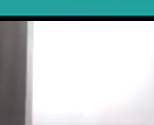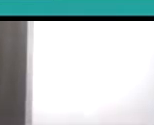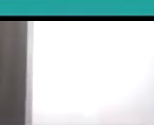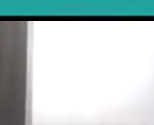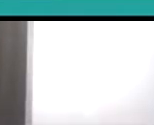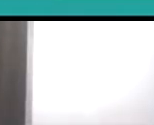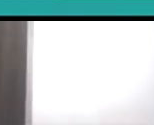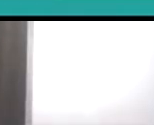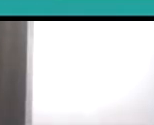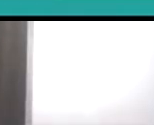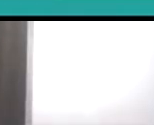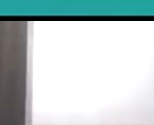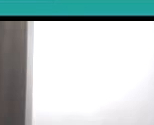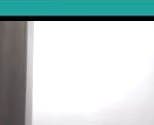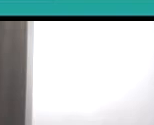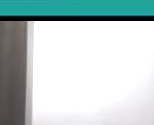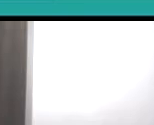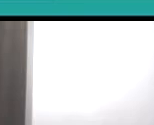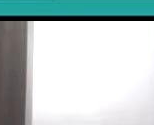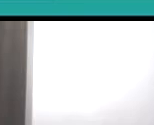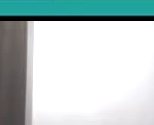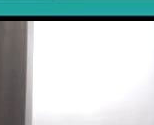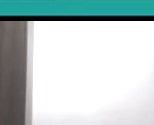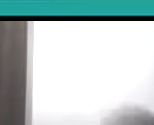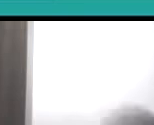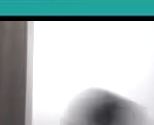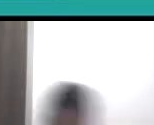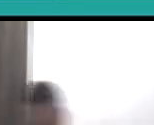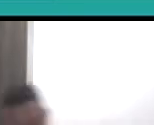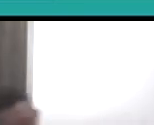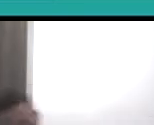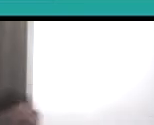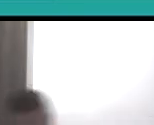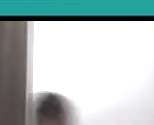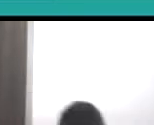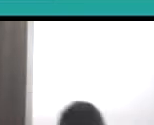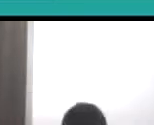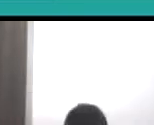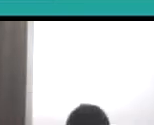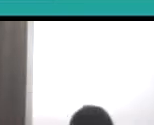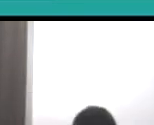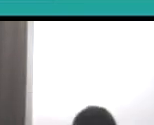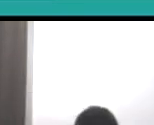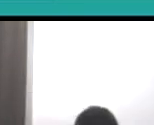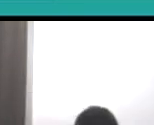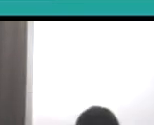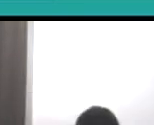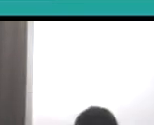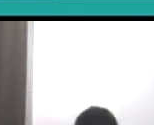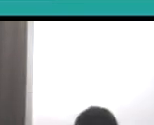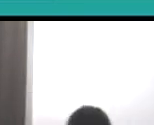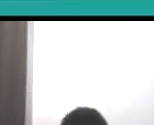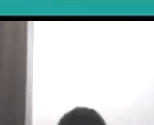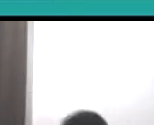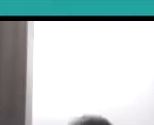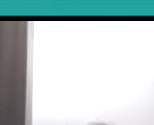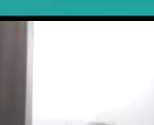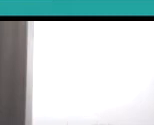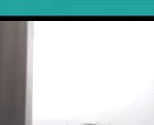a gente viu nos carboidratos. Então, vai ser uma reação de desidratação. Beleza?